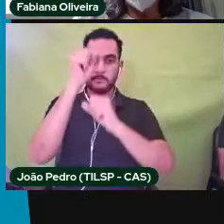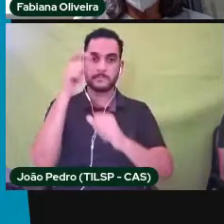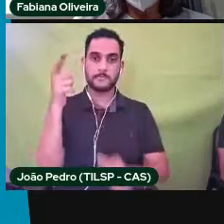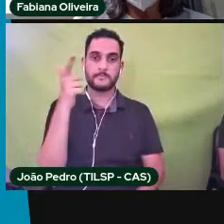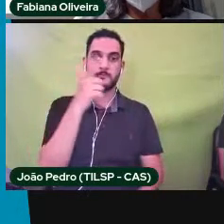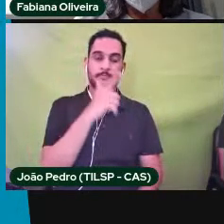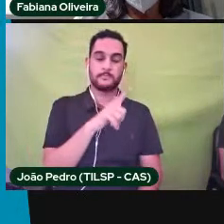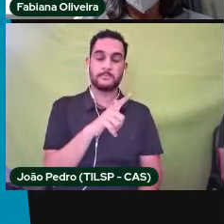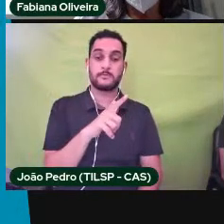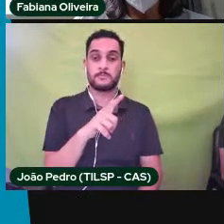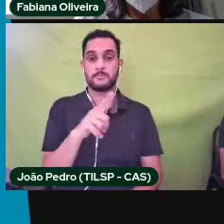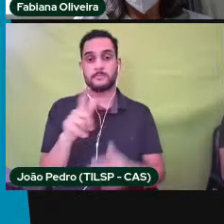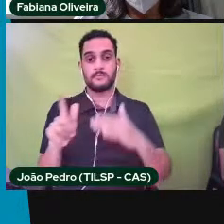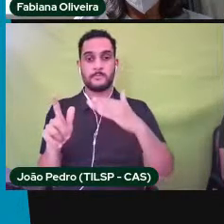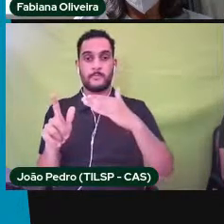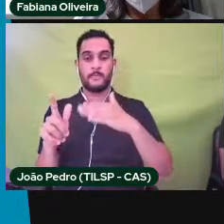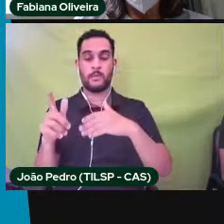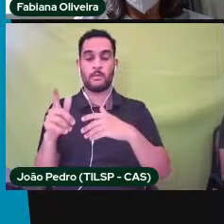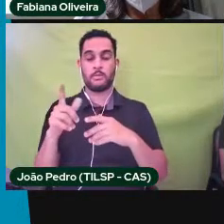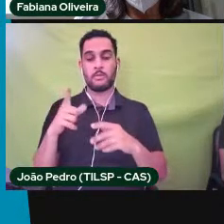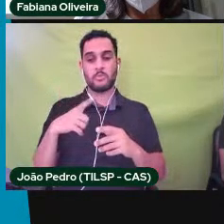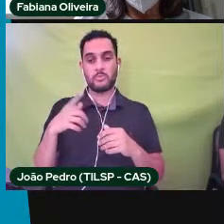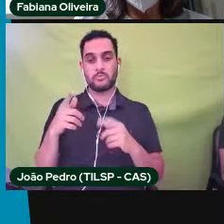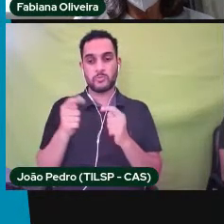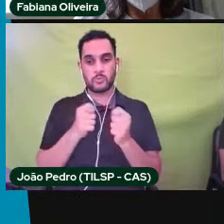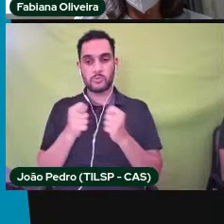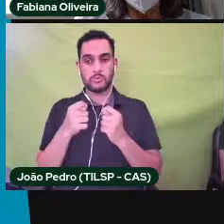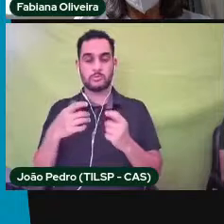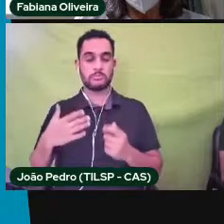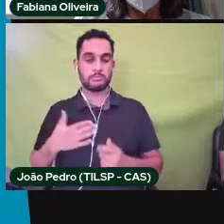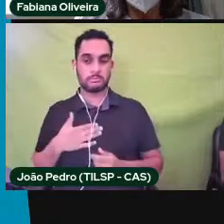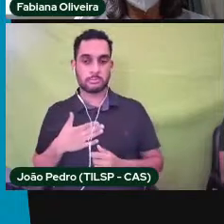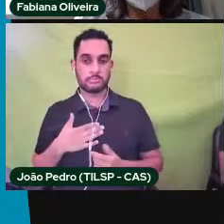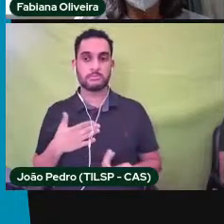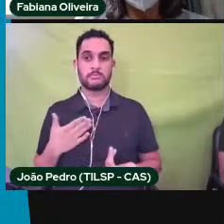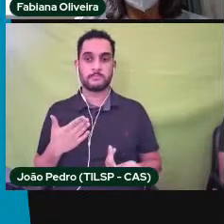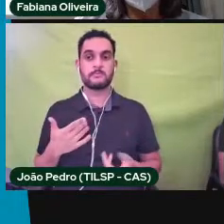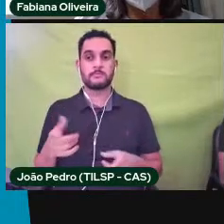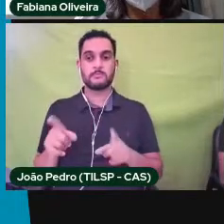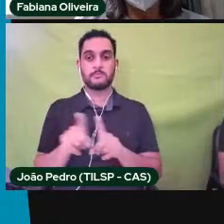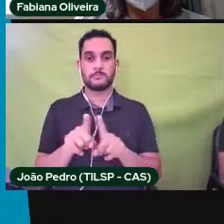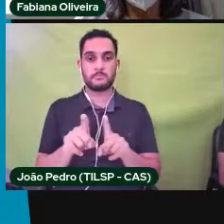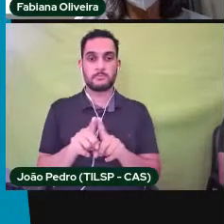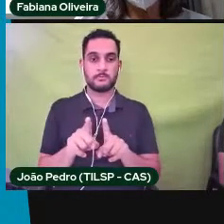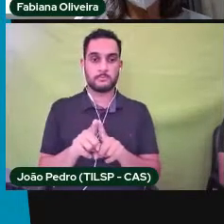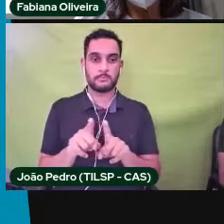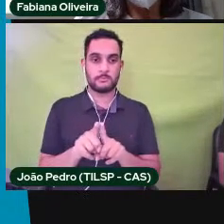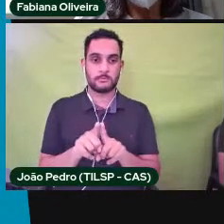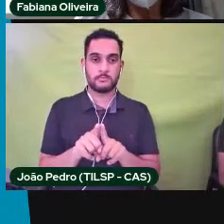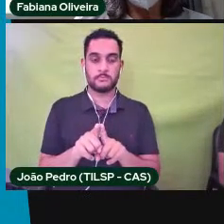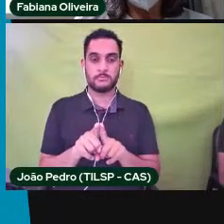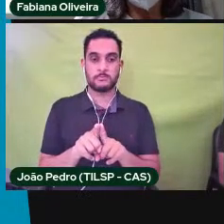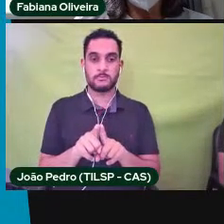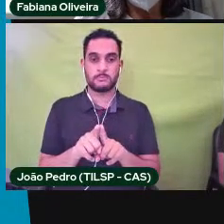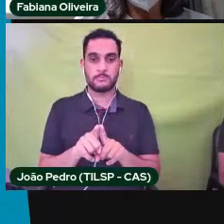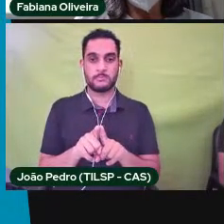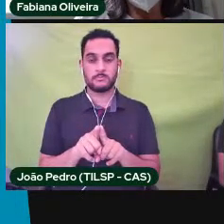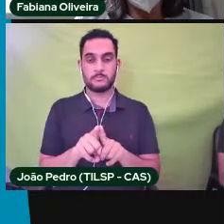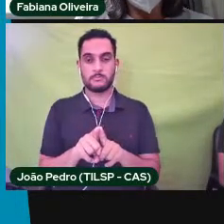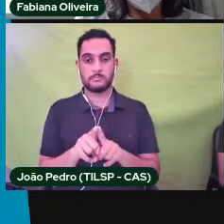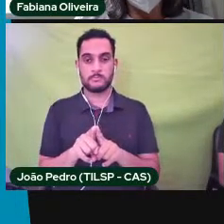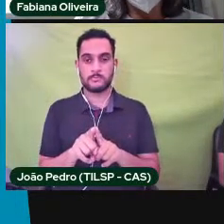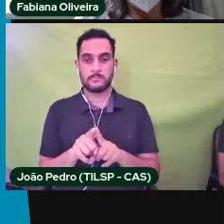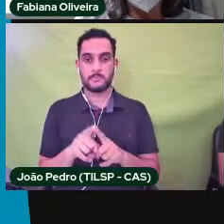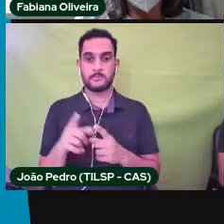A autogestão vem ao encontro também da grande proposta da educação, ou